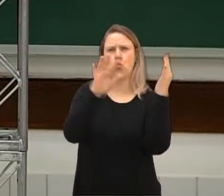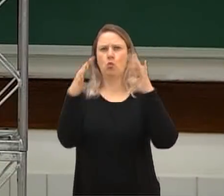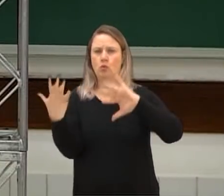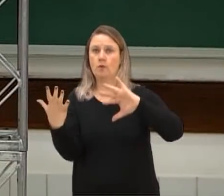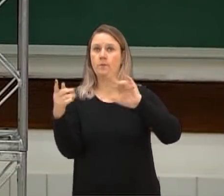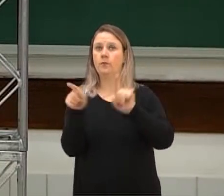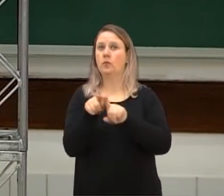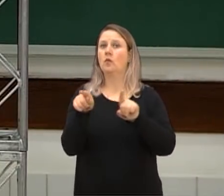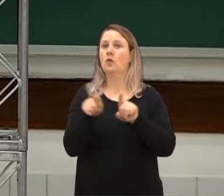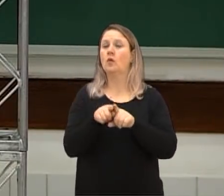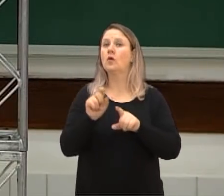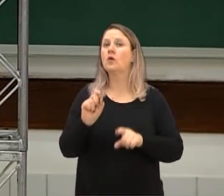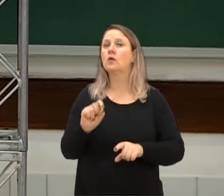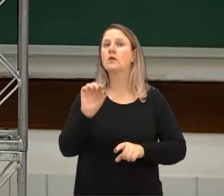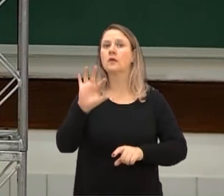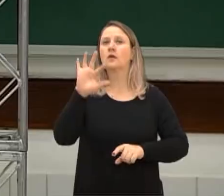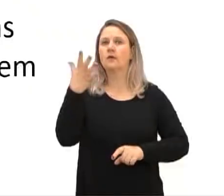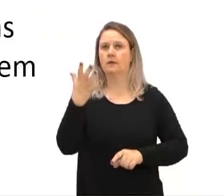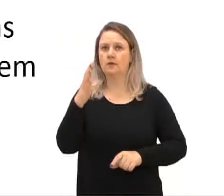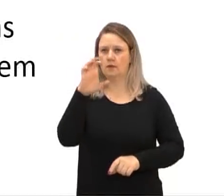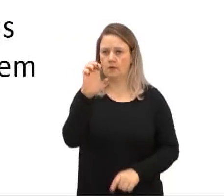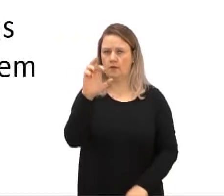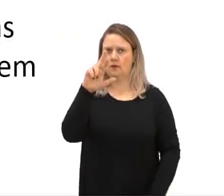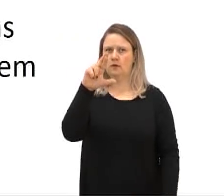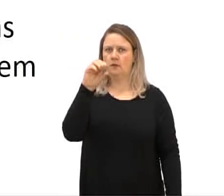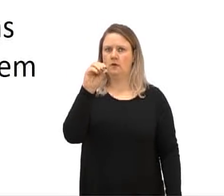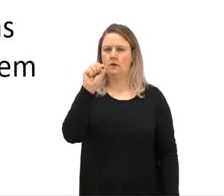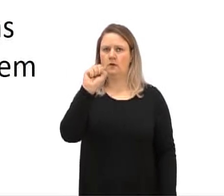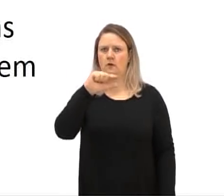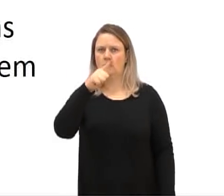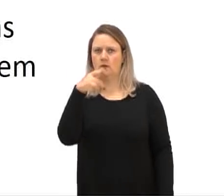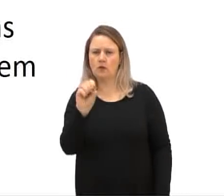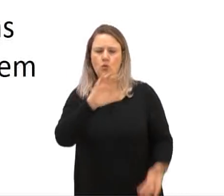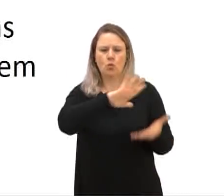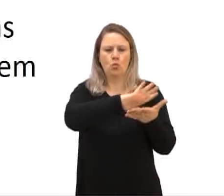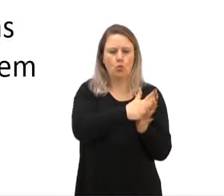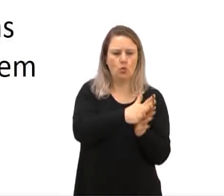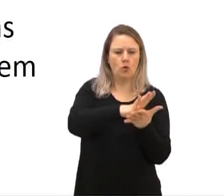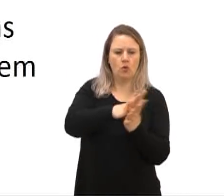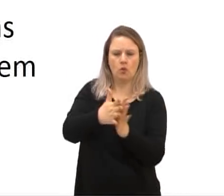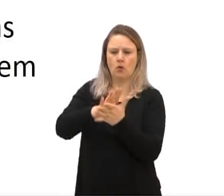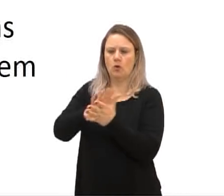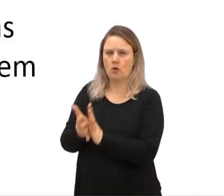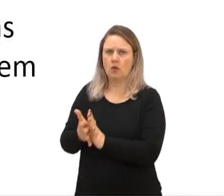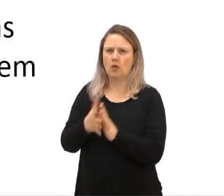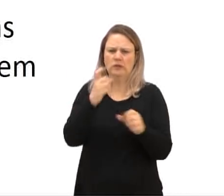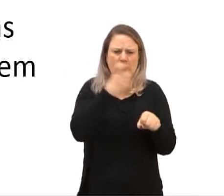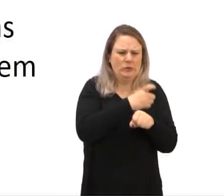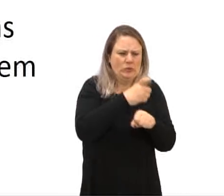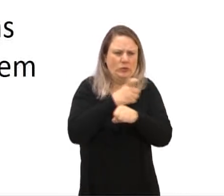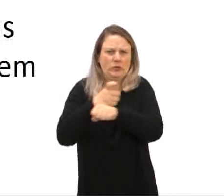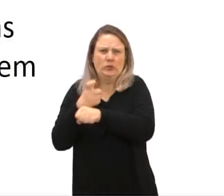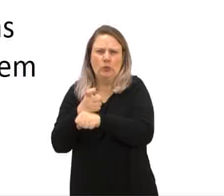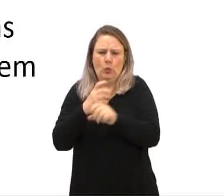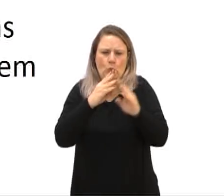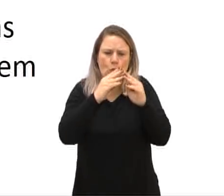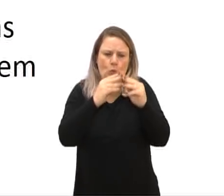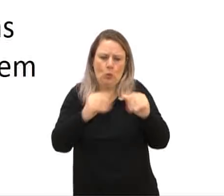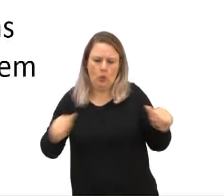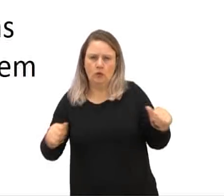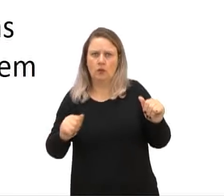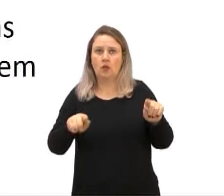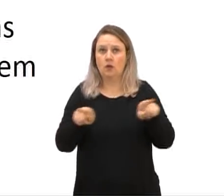ó, os agentes externos causam a erosão, que é o processo de desgaste das rochas e transporte do